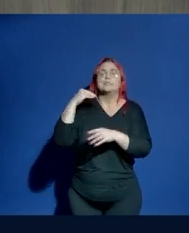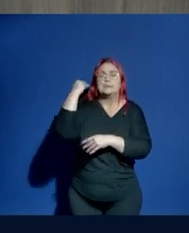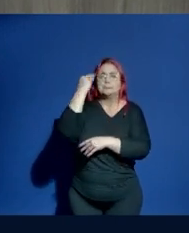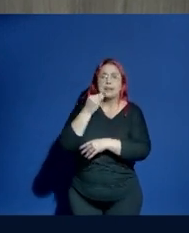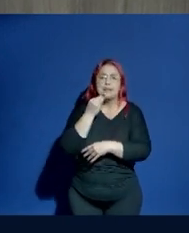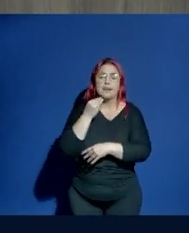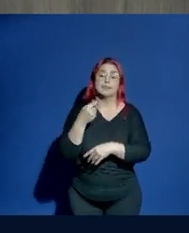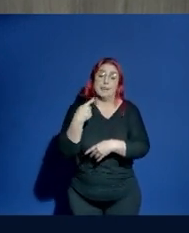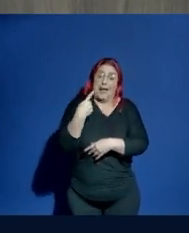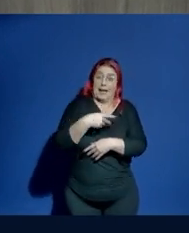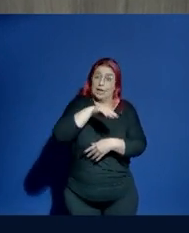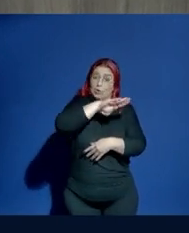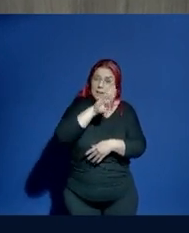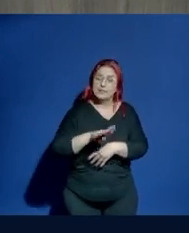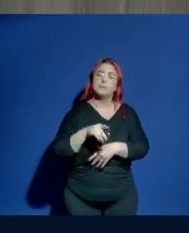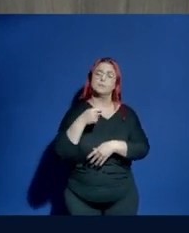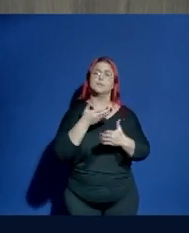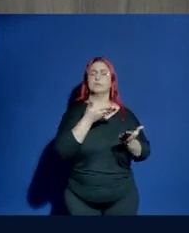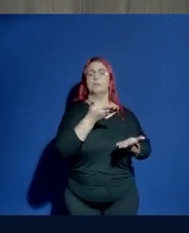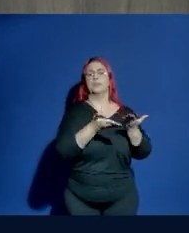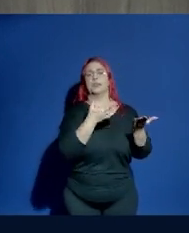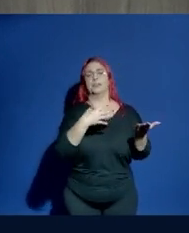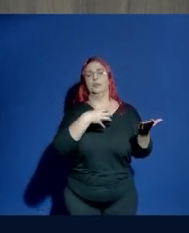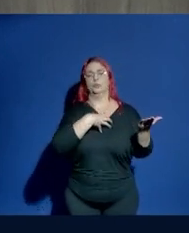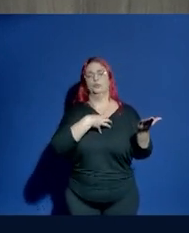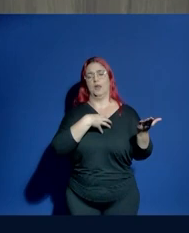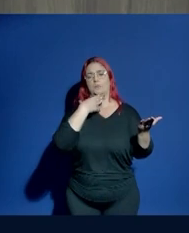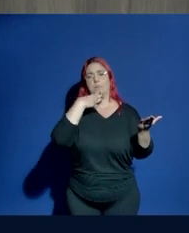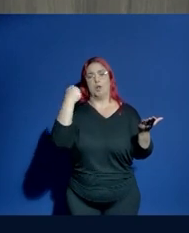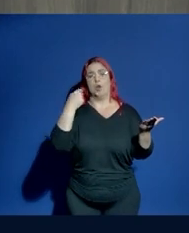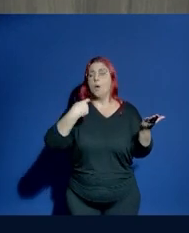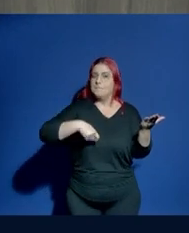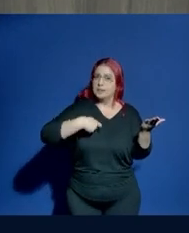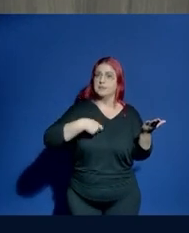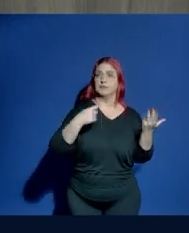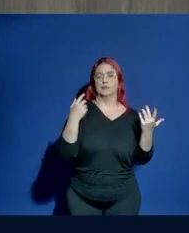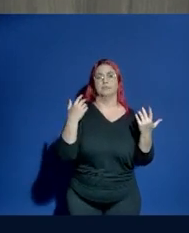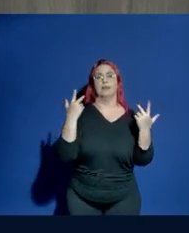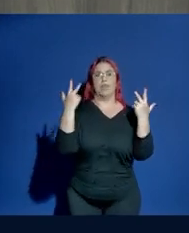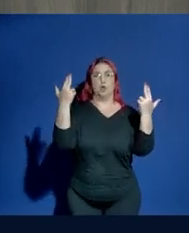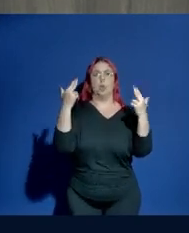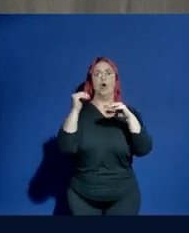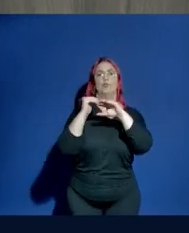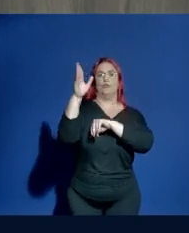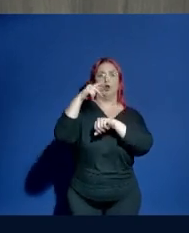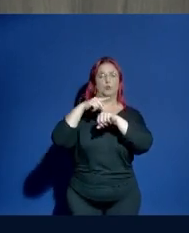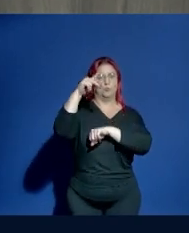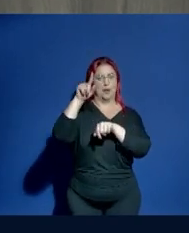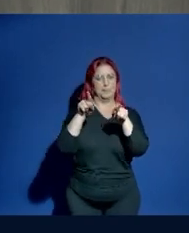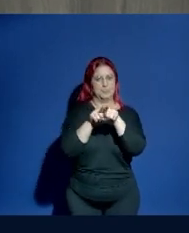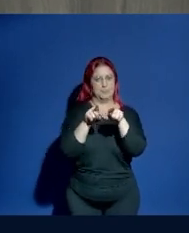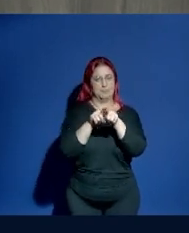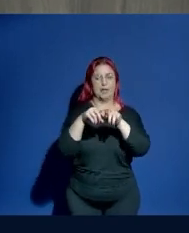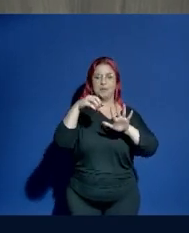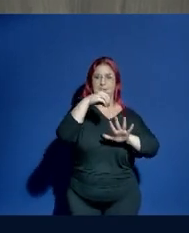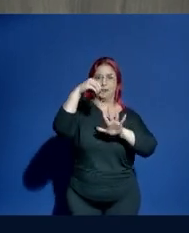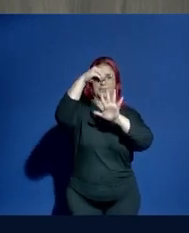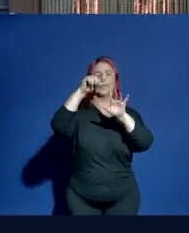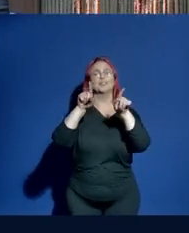para o Agro de tratar melhor o resíduo isso tem que ser potencializado a gente tem que chegar lá de fora de valor de praticar